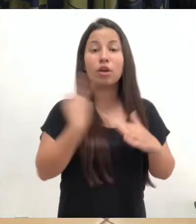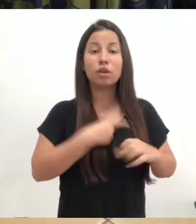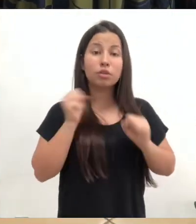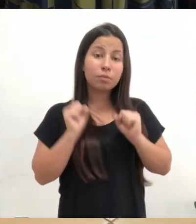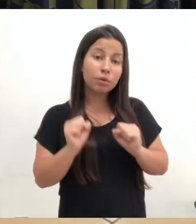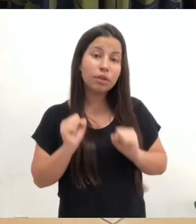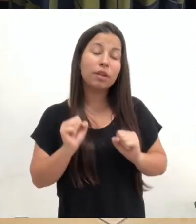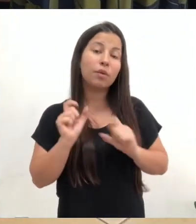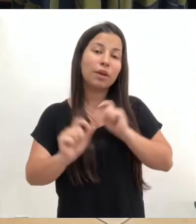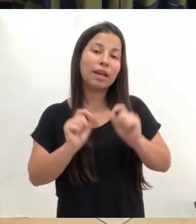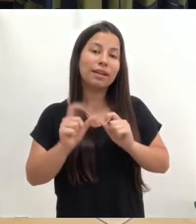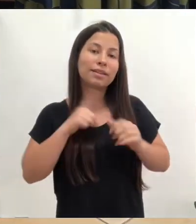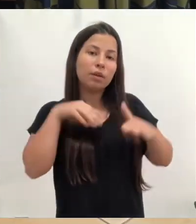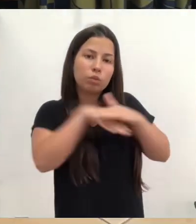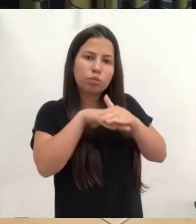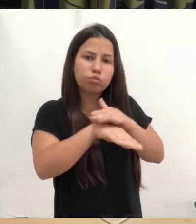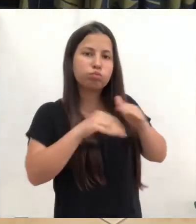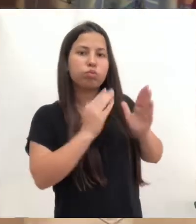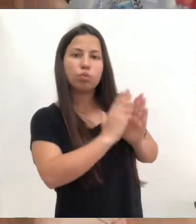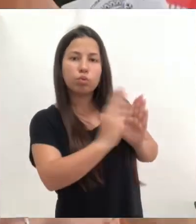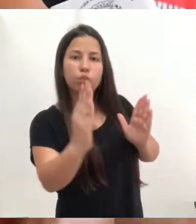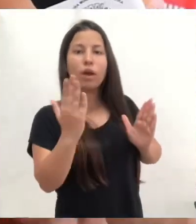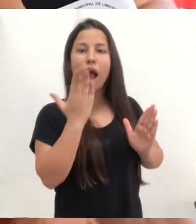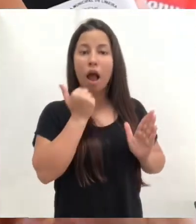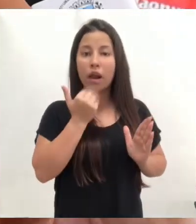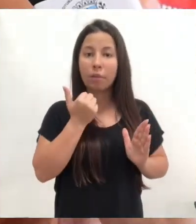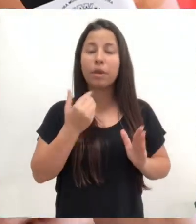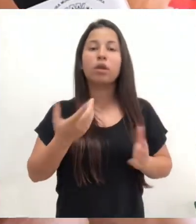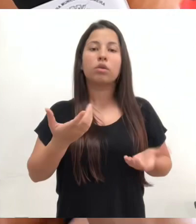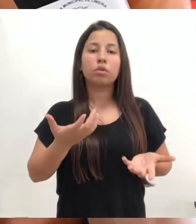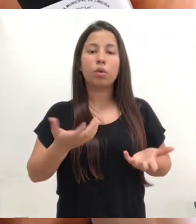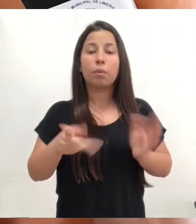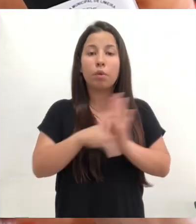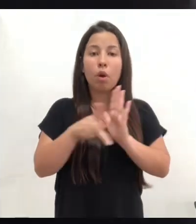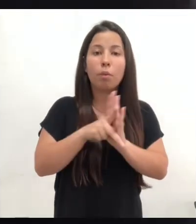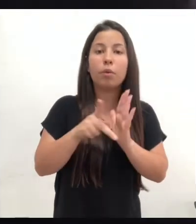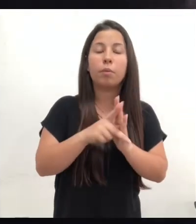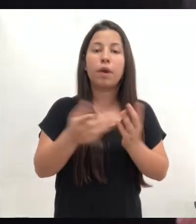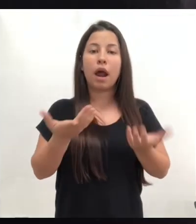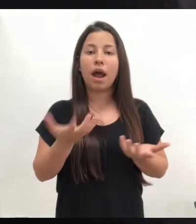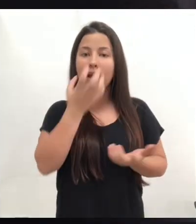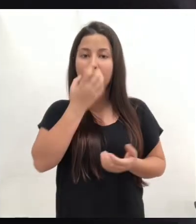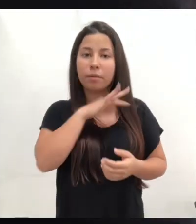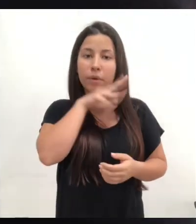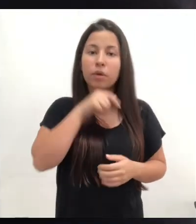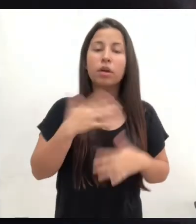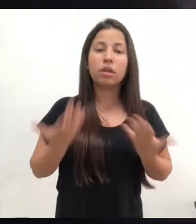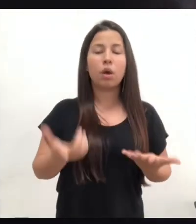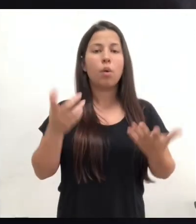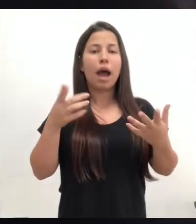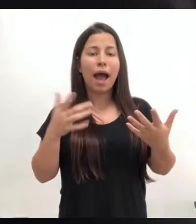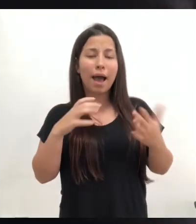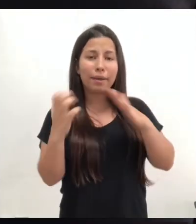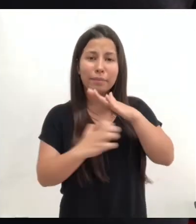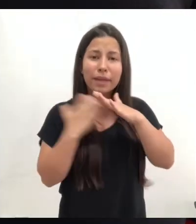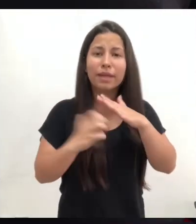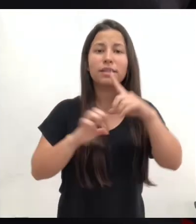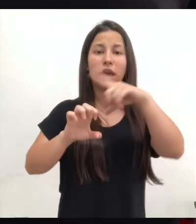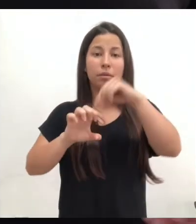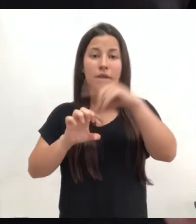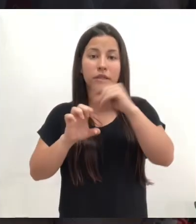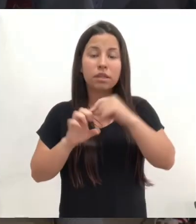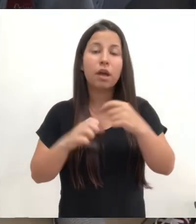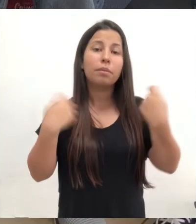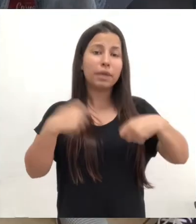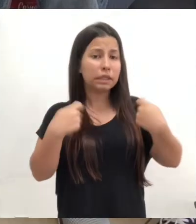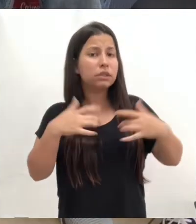poder ter esse estoque de alimento, né, de ração para os pets. Acho que as empresas de Limeira, os empresários, eles